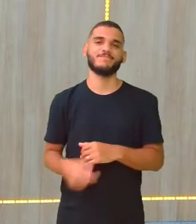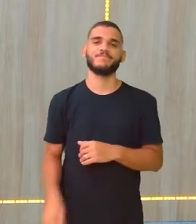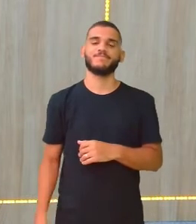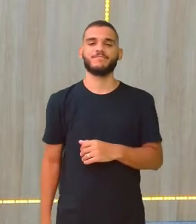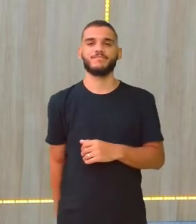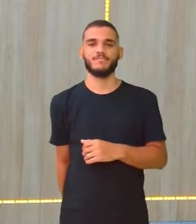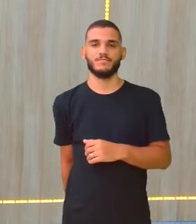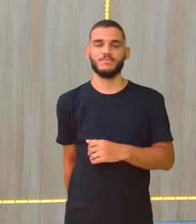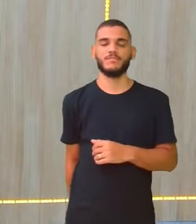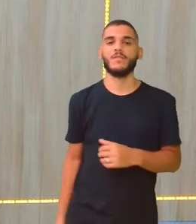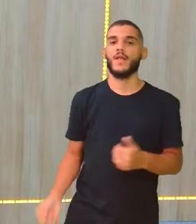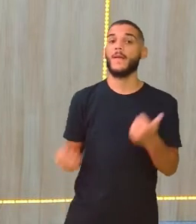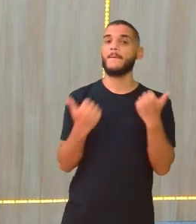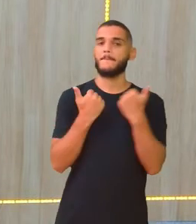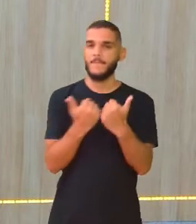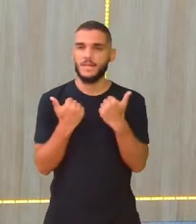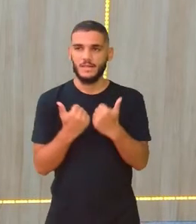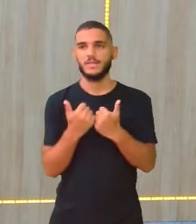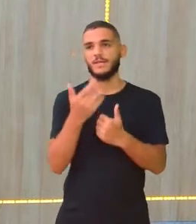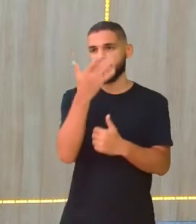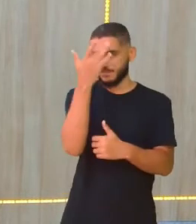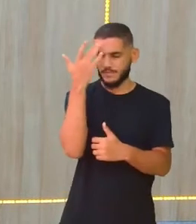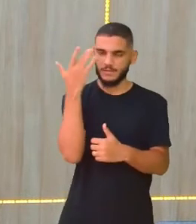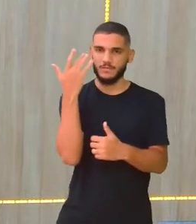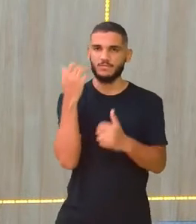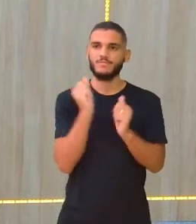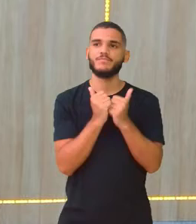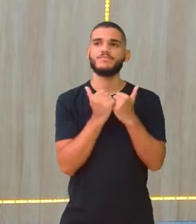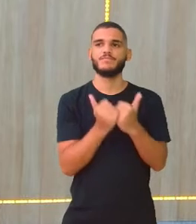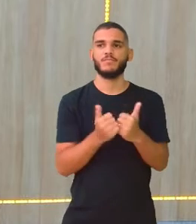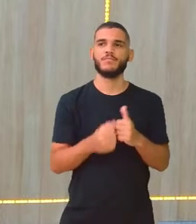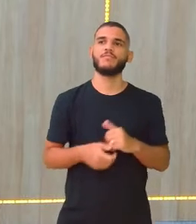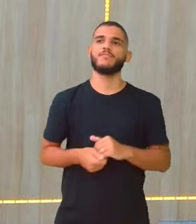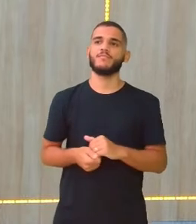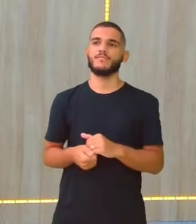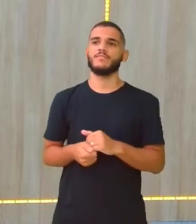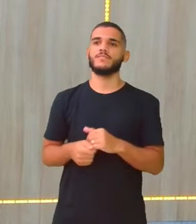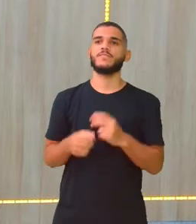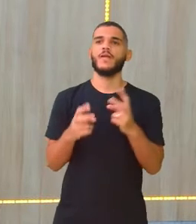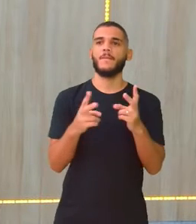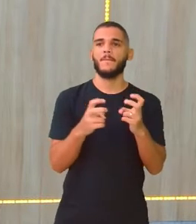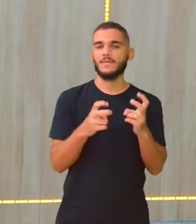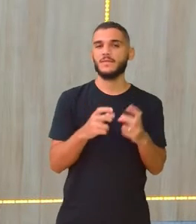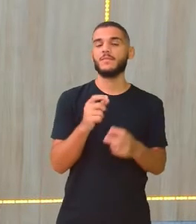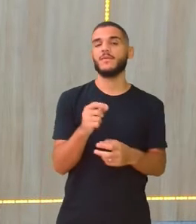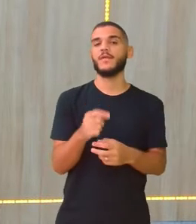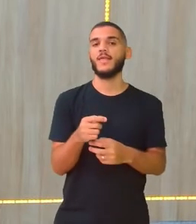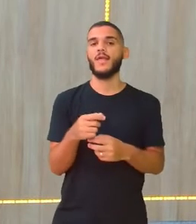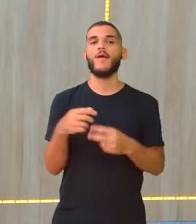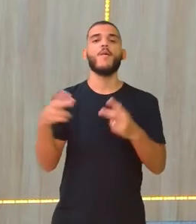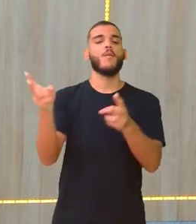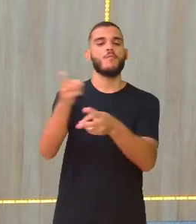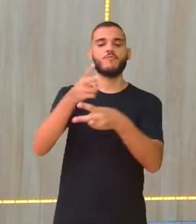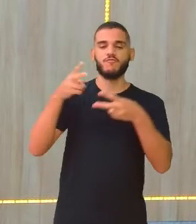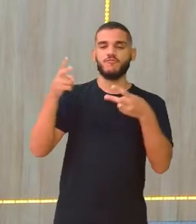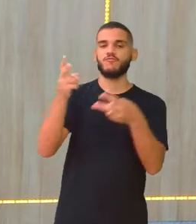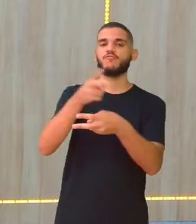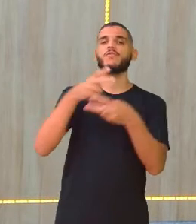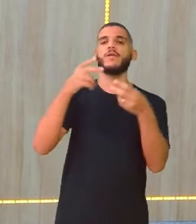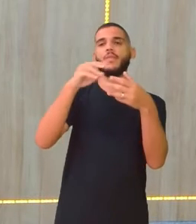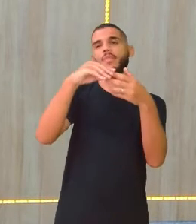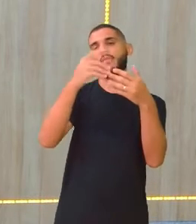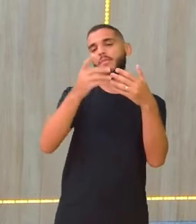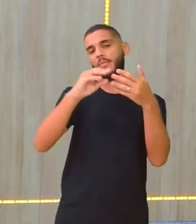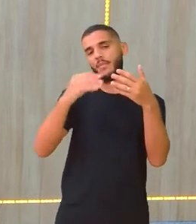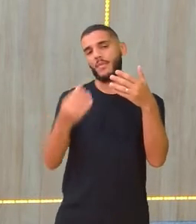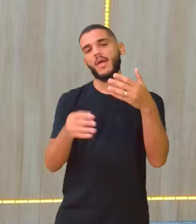sedimentos. Beleza, pessoal? Tranquilo. Olha aqui, ó, olha aí, a erosão eólica. Menino, com o tempo esse